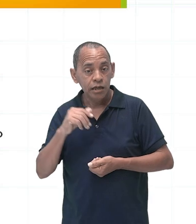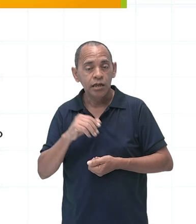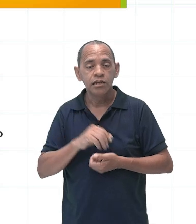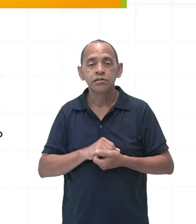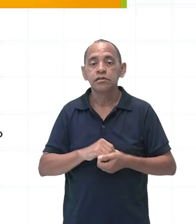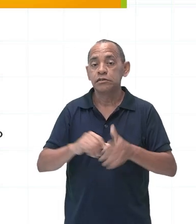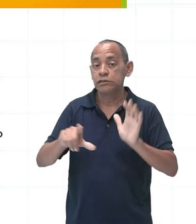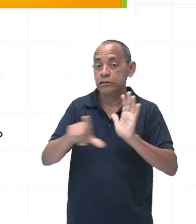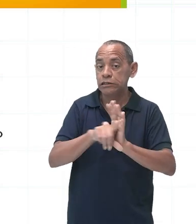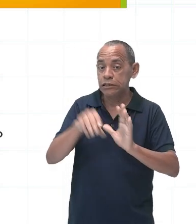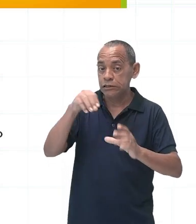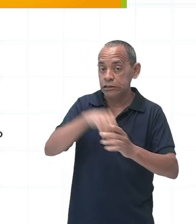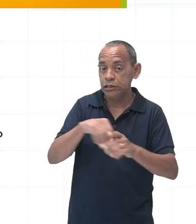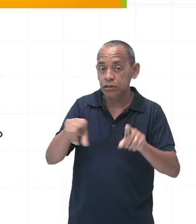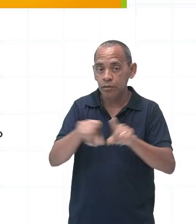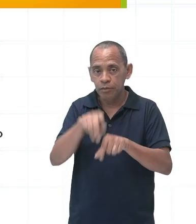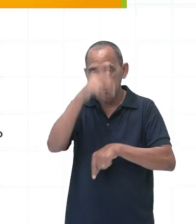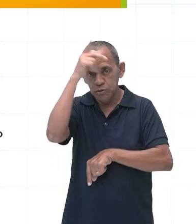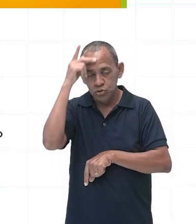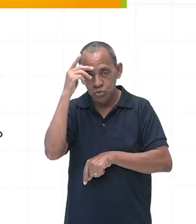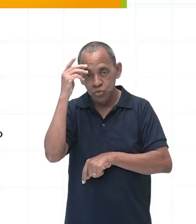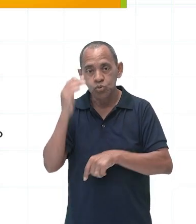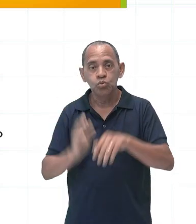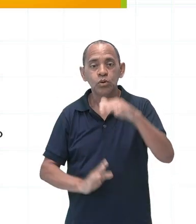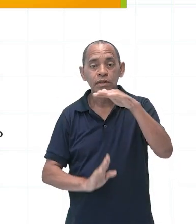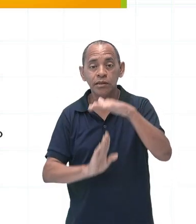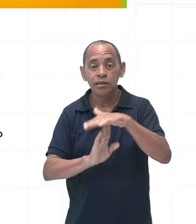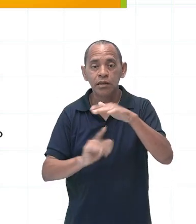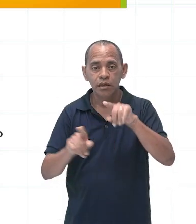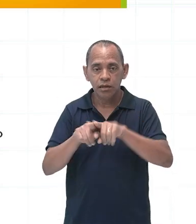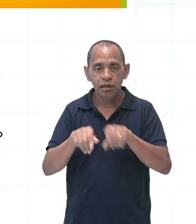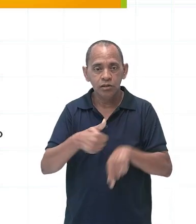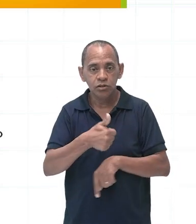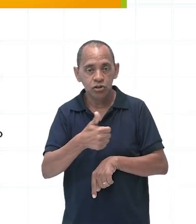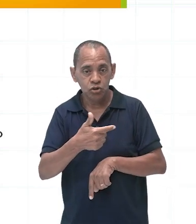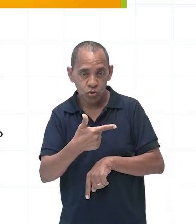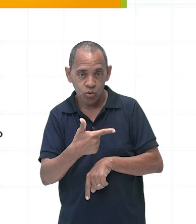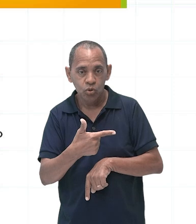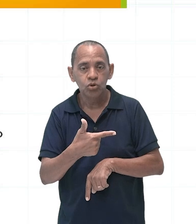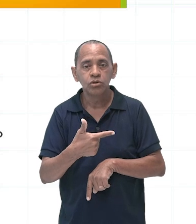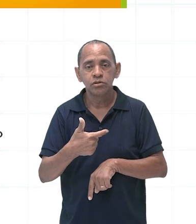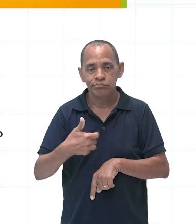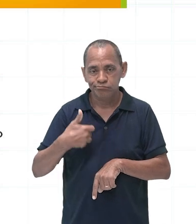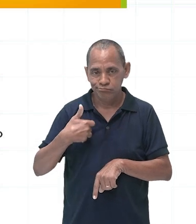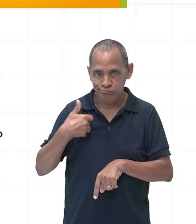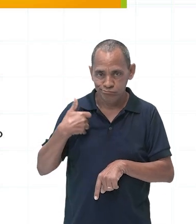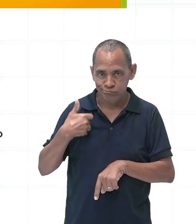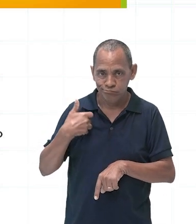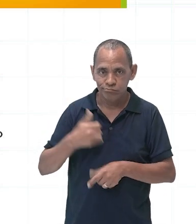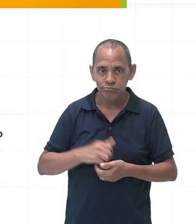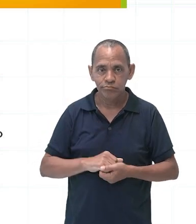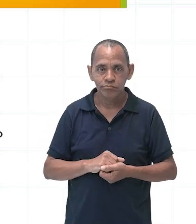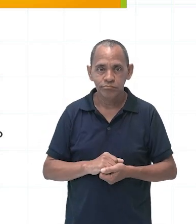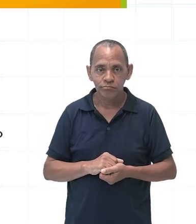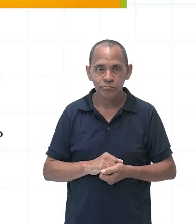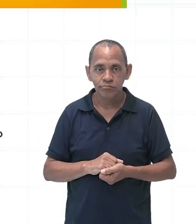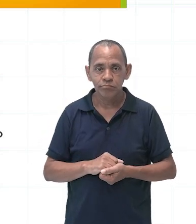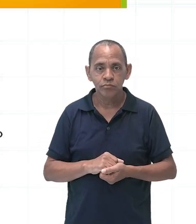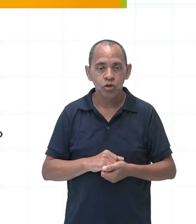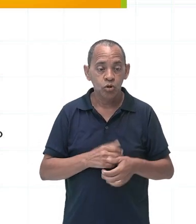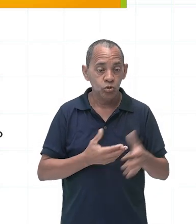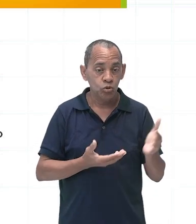para os efeitos desta lei, a pessoa até os 12 anos de idade incompletos, né? E